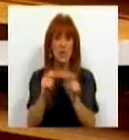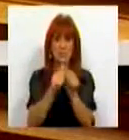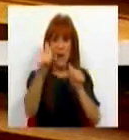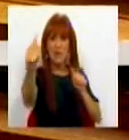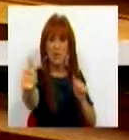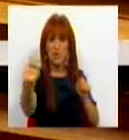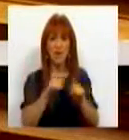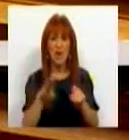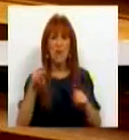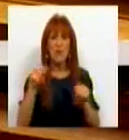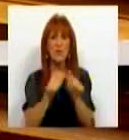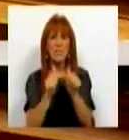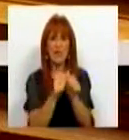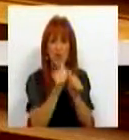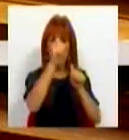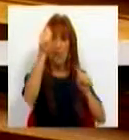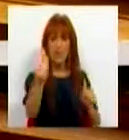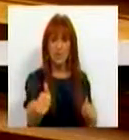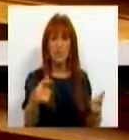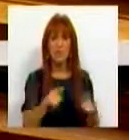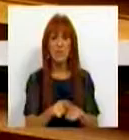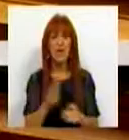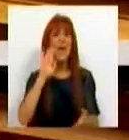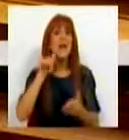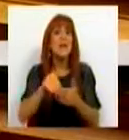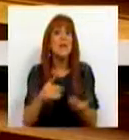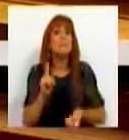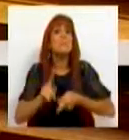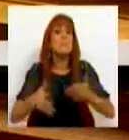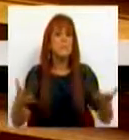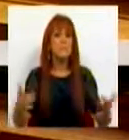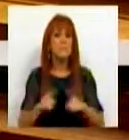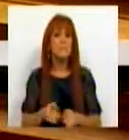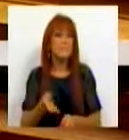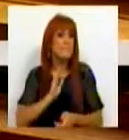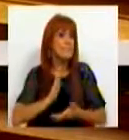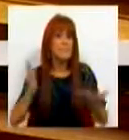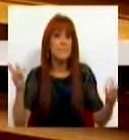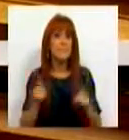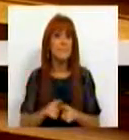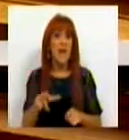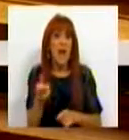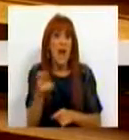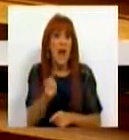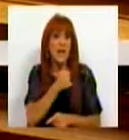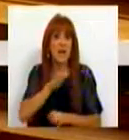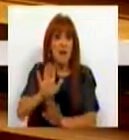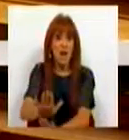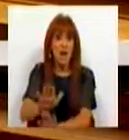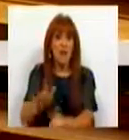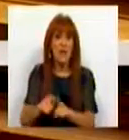distantes, de concelhos mais afastados, a solução passará, inevitavelmente, por lares